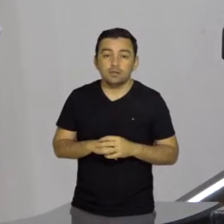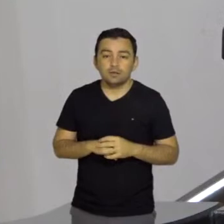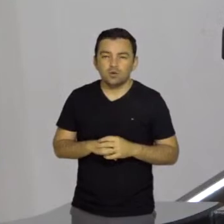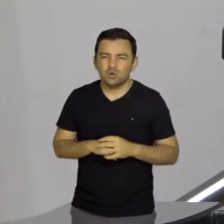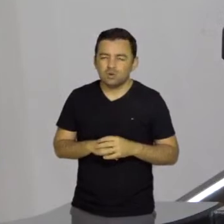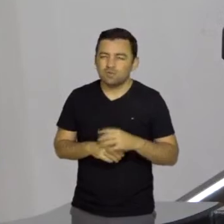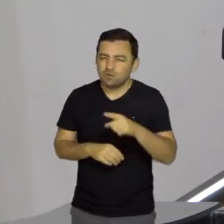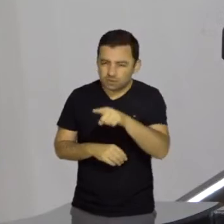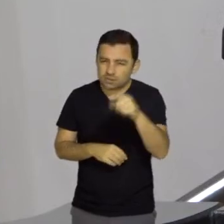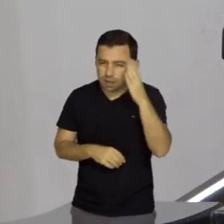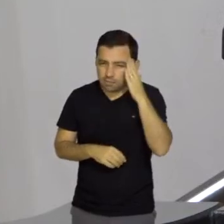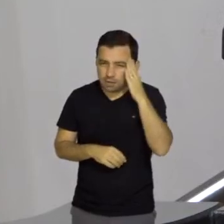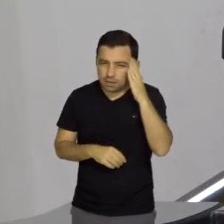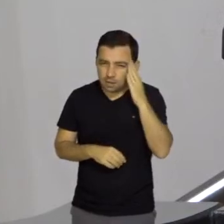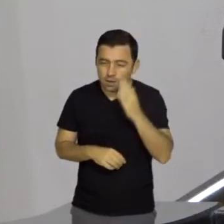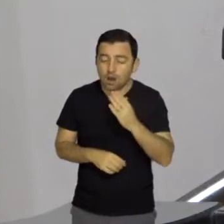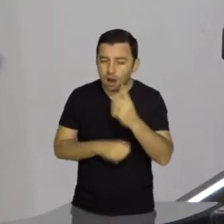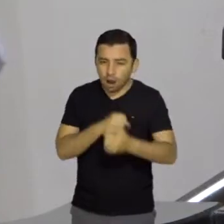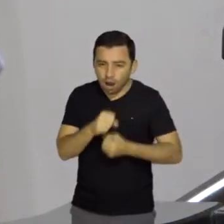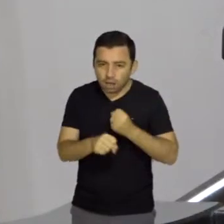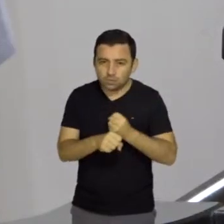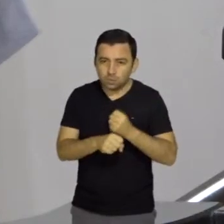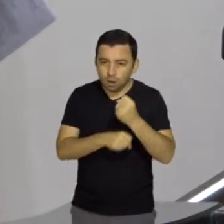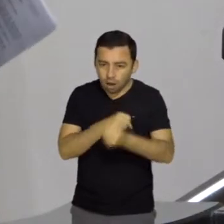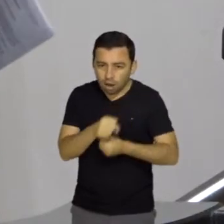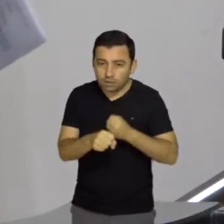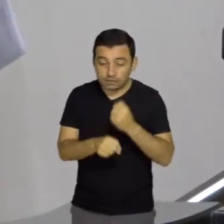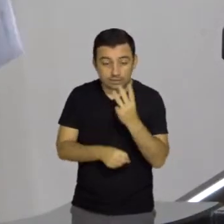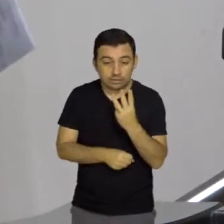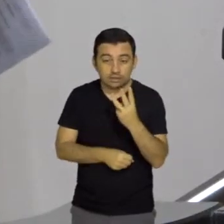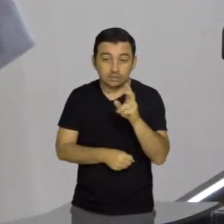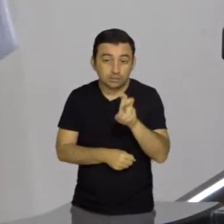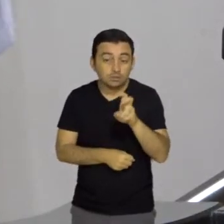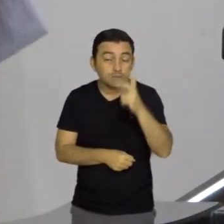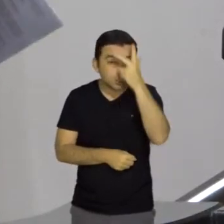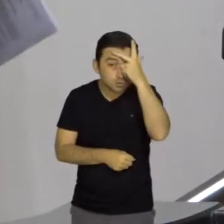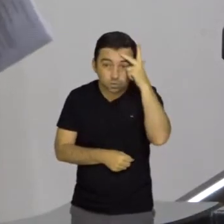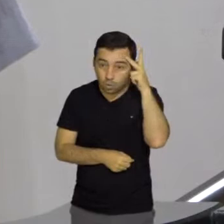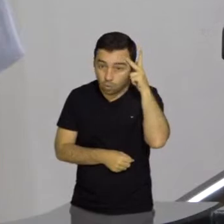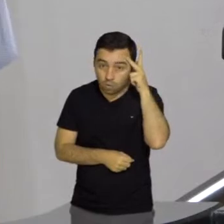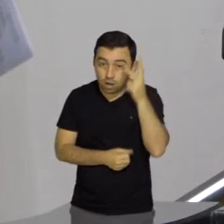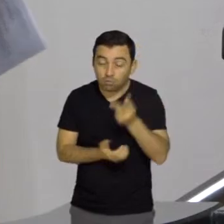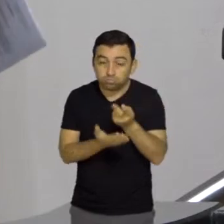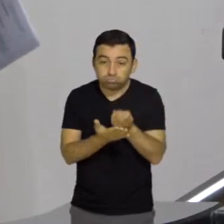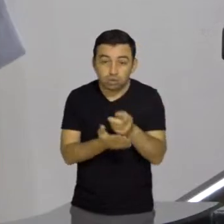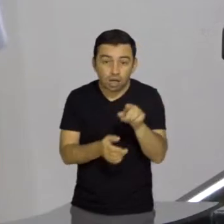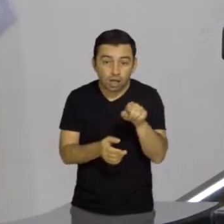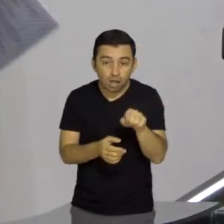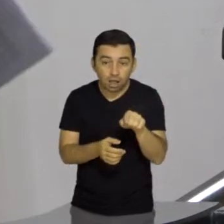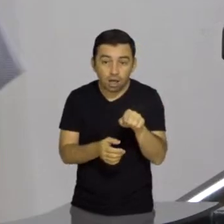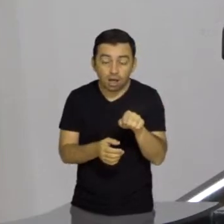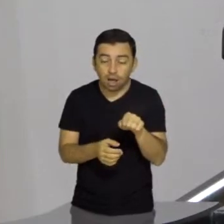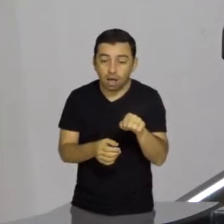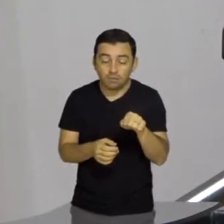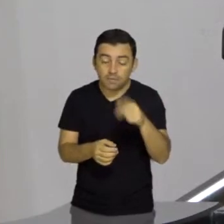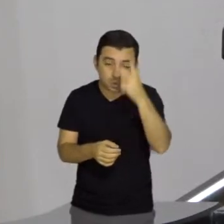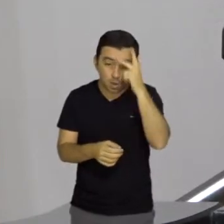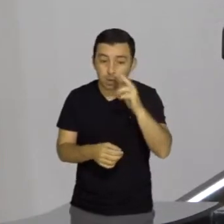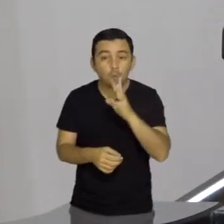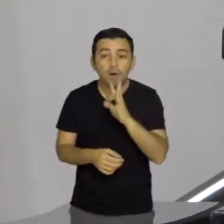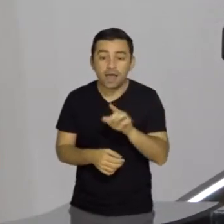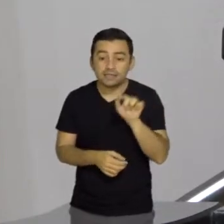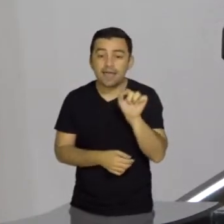ano, 35 pessoas são internadas como indigentes.